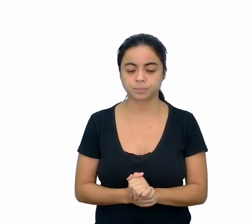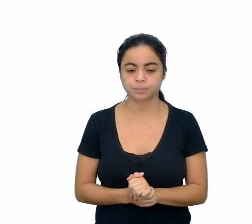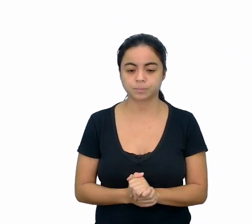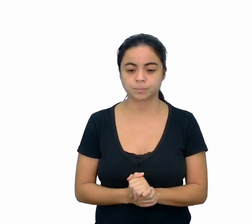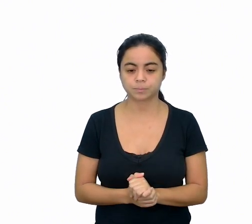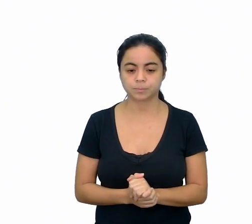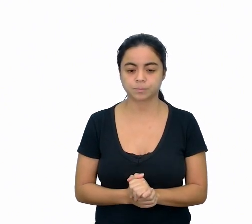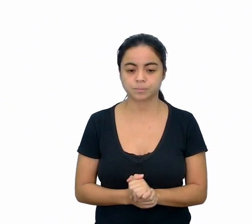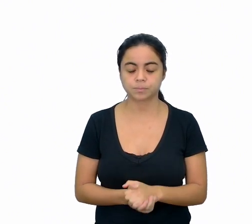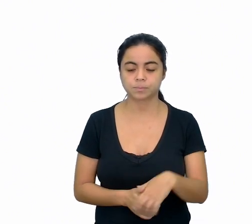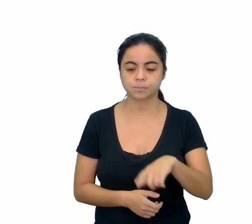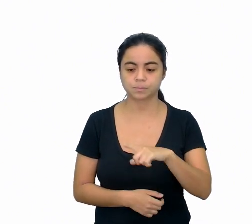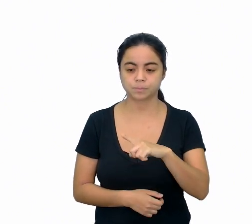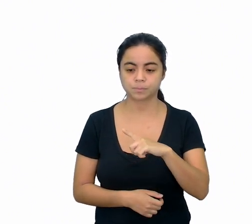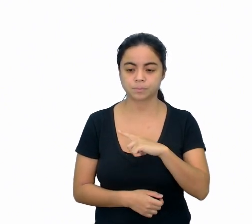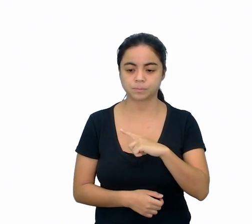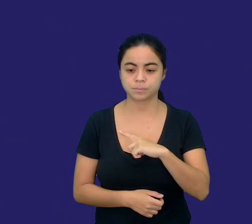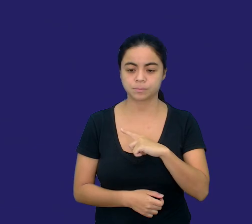nós teremos aí